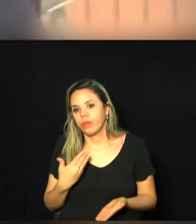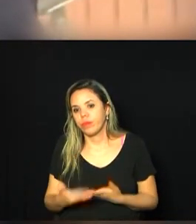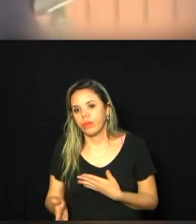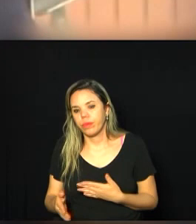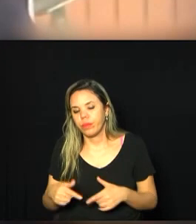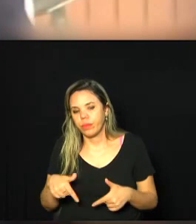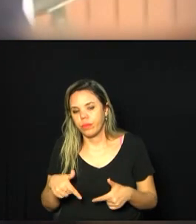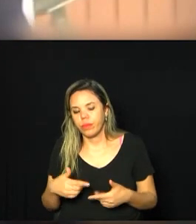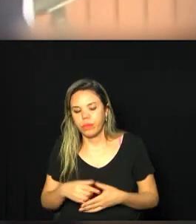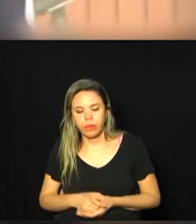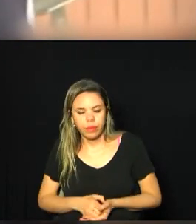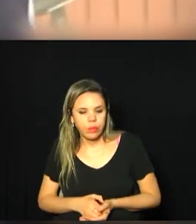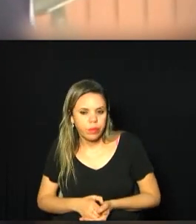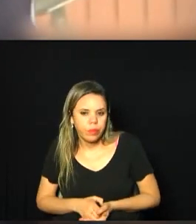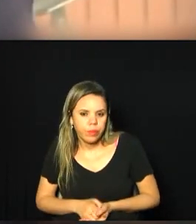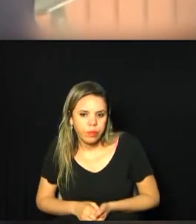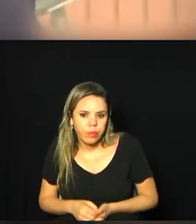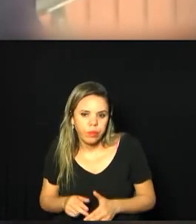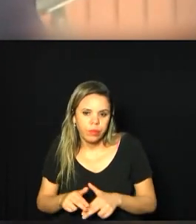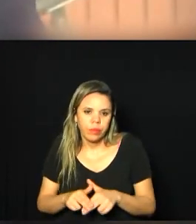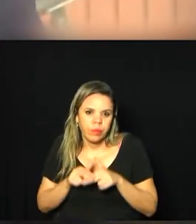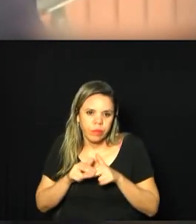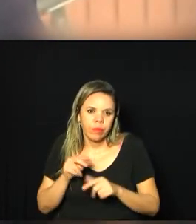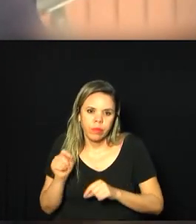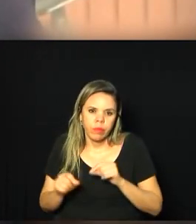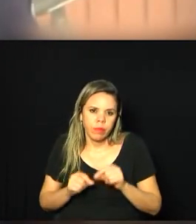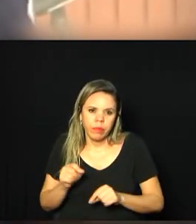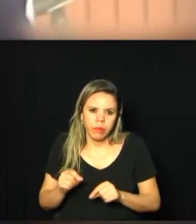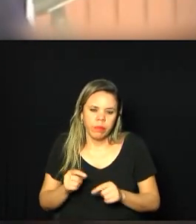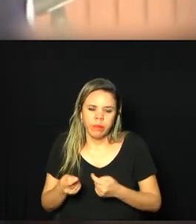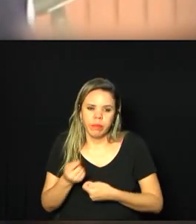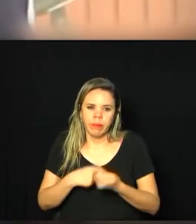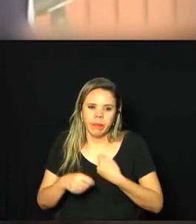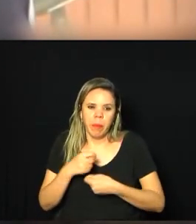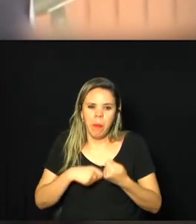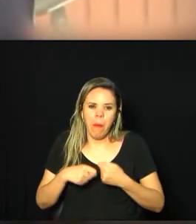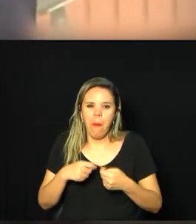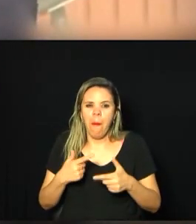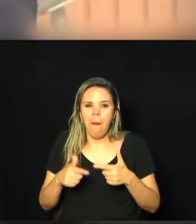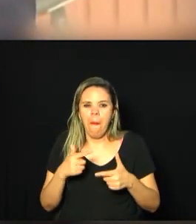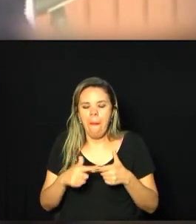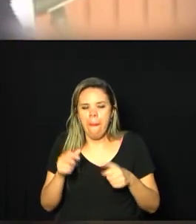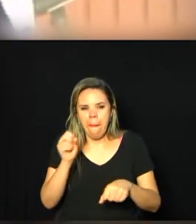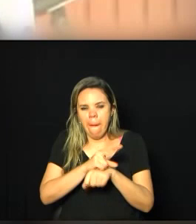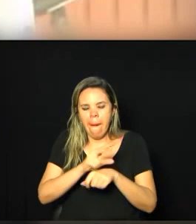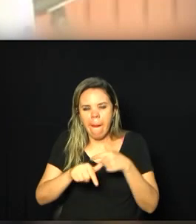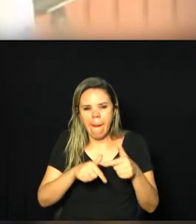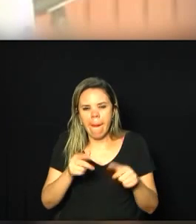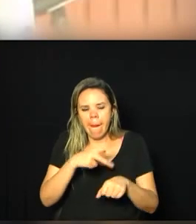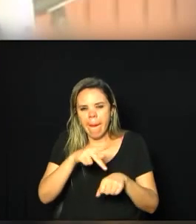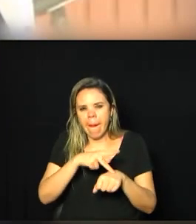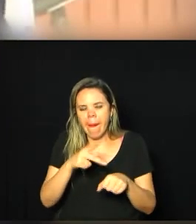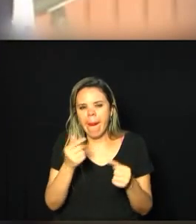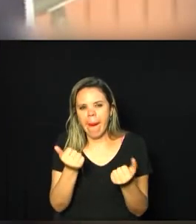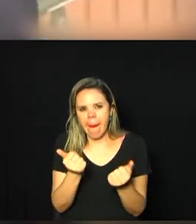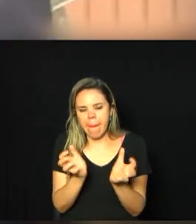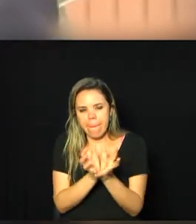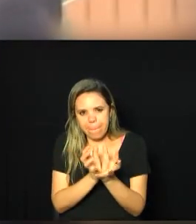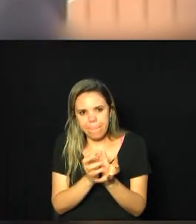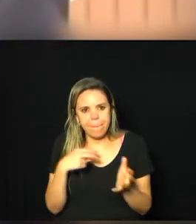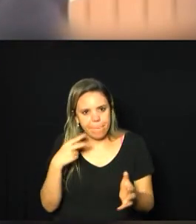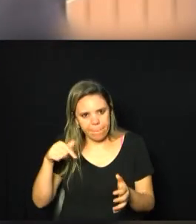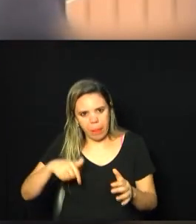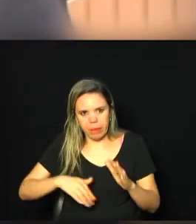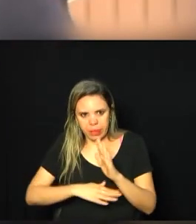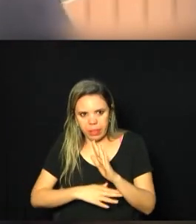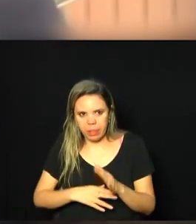ficarão sem emprego, à mercê da economia, da situação do desemprego no país. Então, essa frente parlamentar aqui na